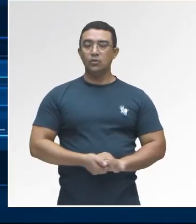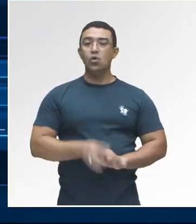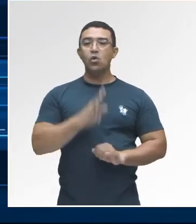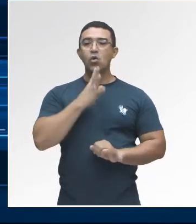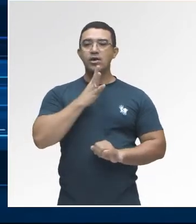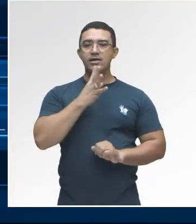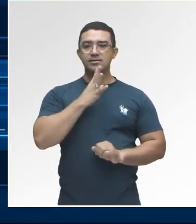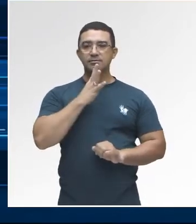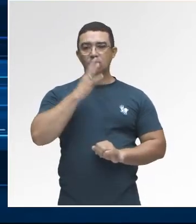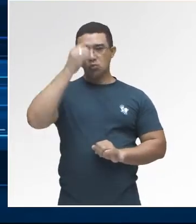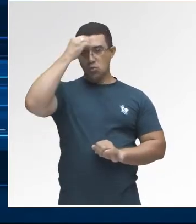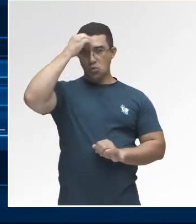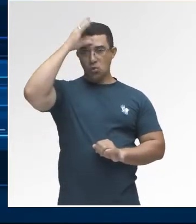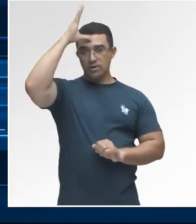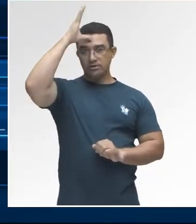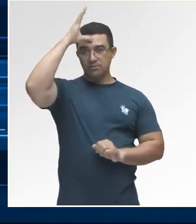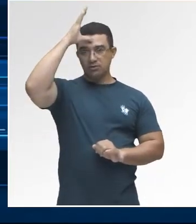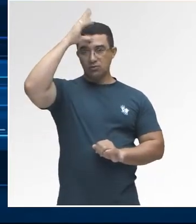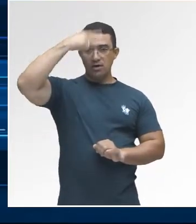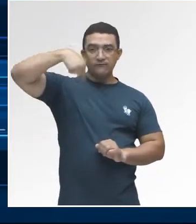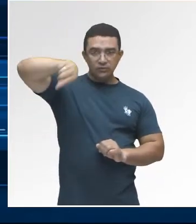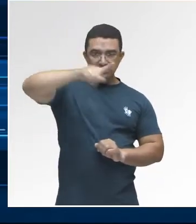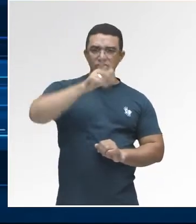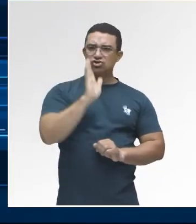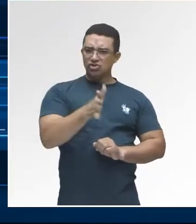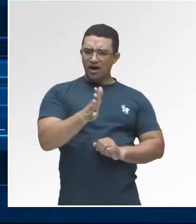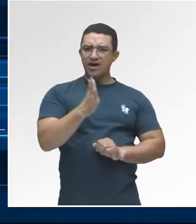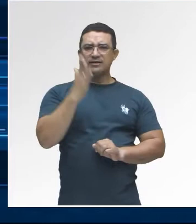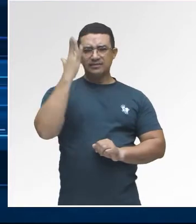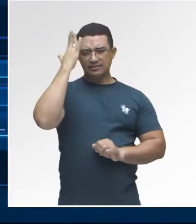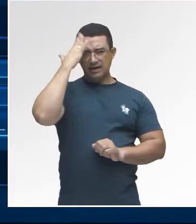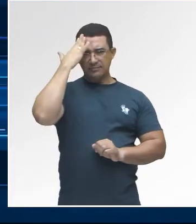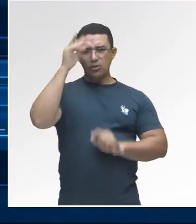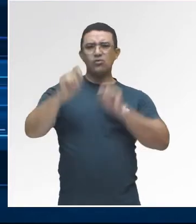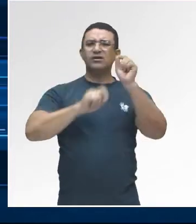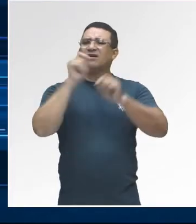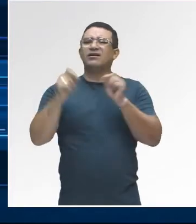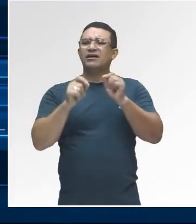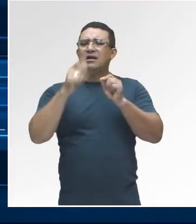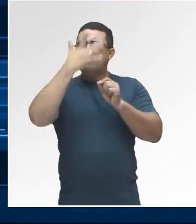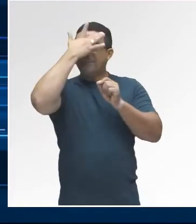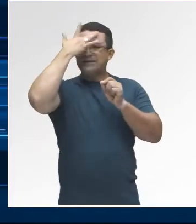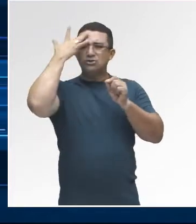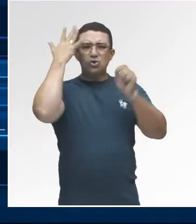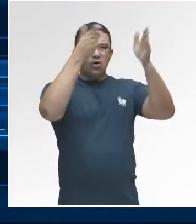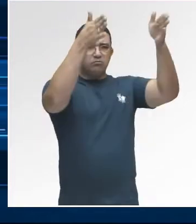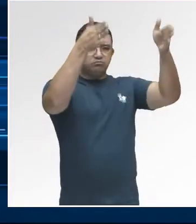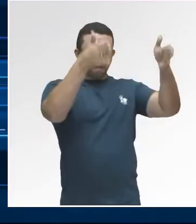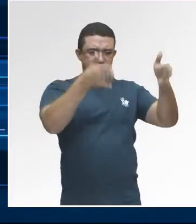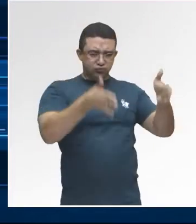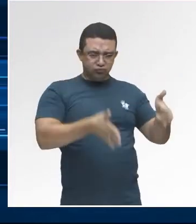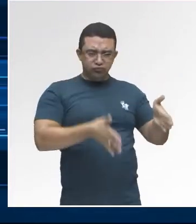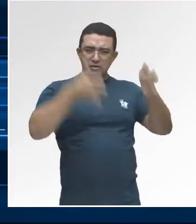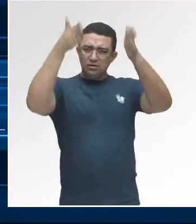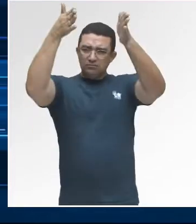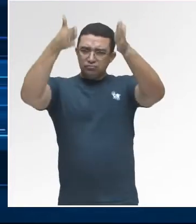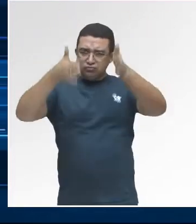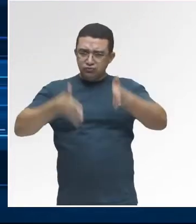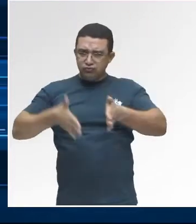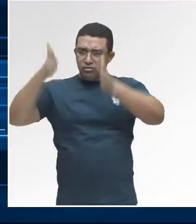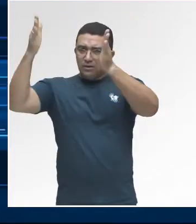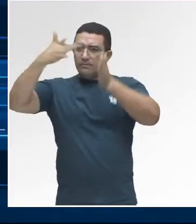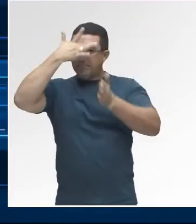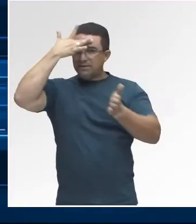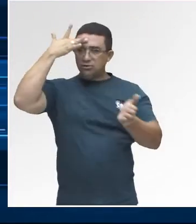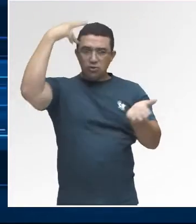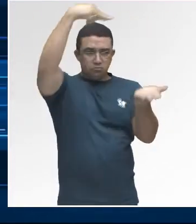algo que você já sabia sobre isso. Por exemplo, sobre esses tanques com as pessoas dentro, os computadores do lado,